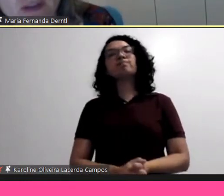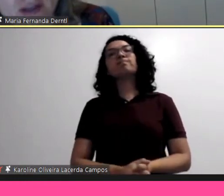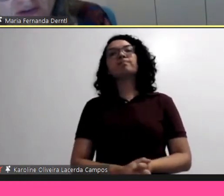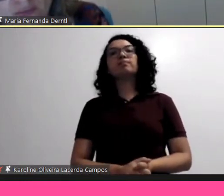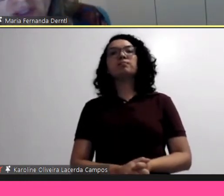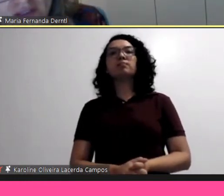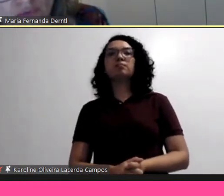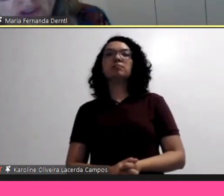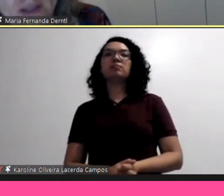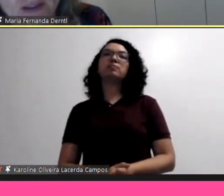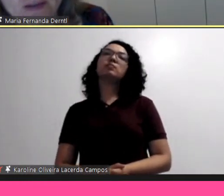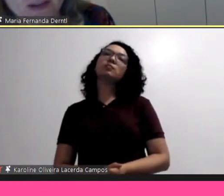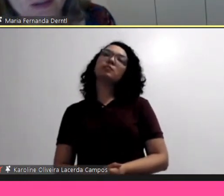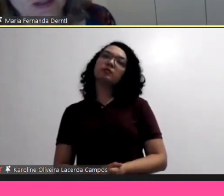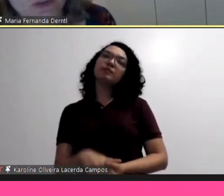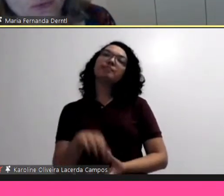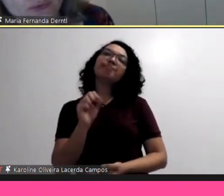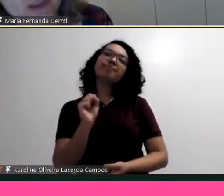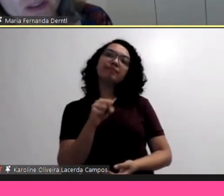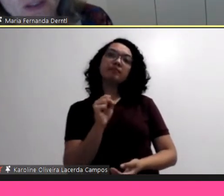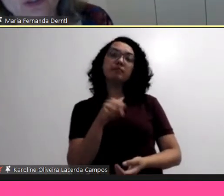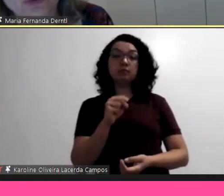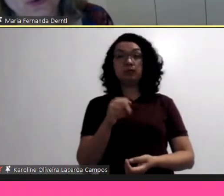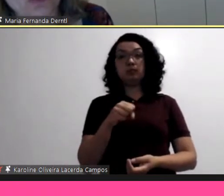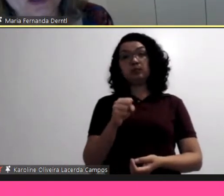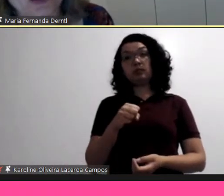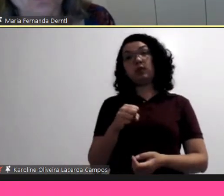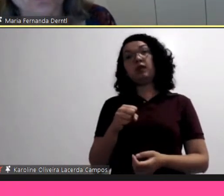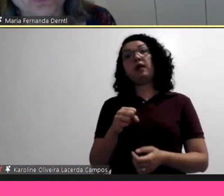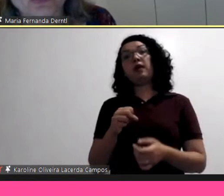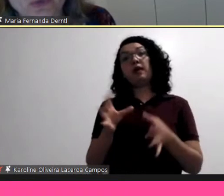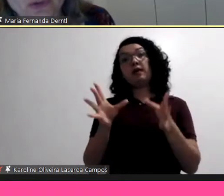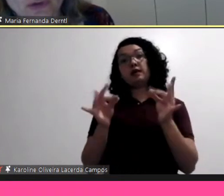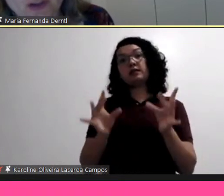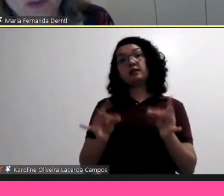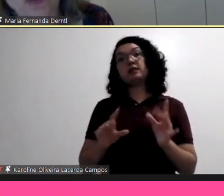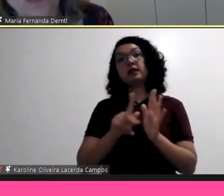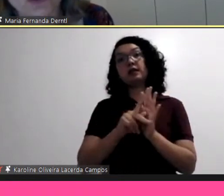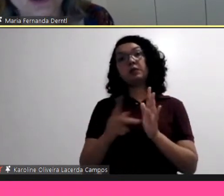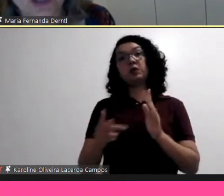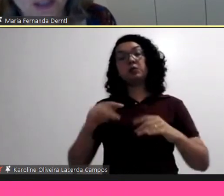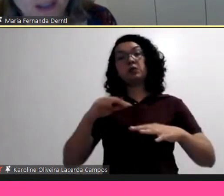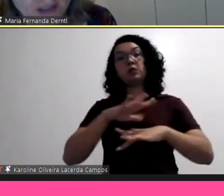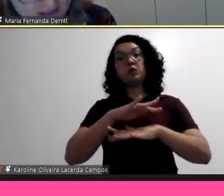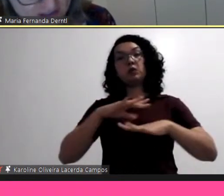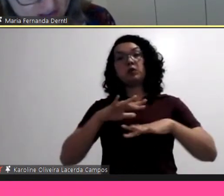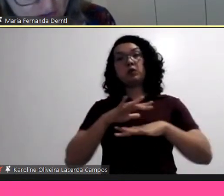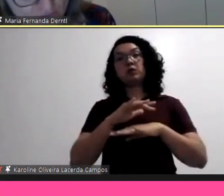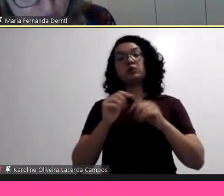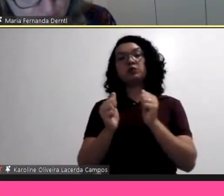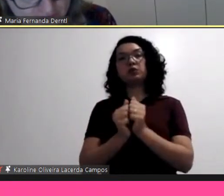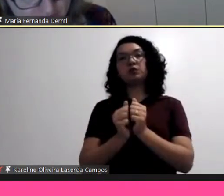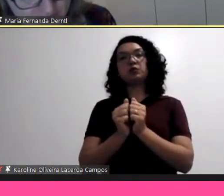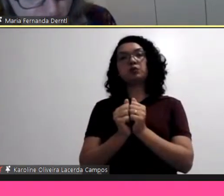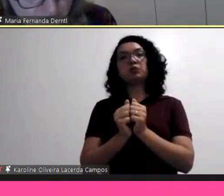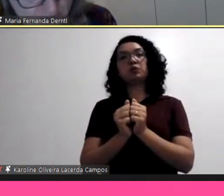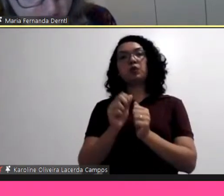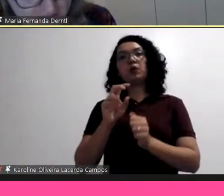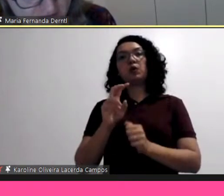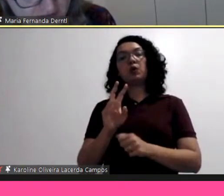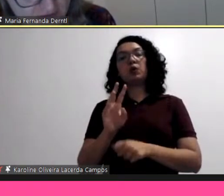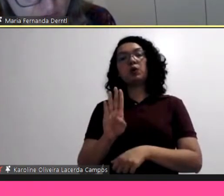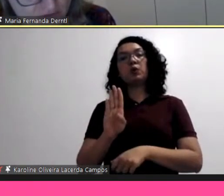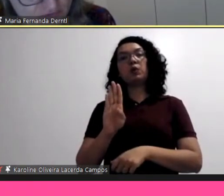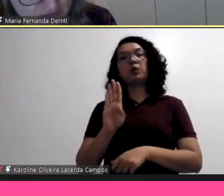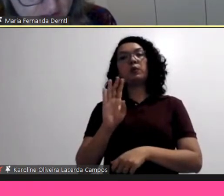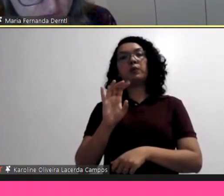questões a respeito desse traçado urbanístico e do patrimônio, justamente porque as duas